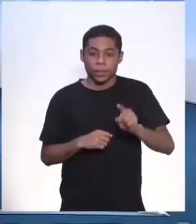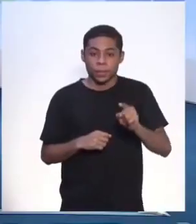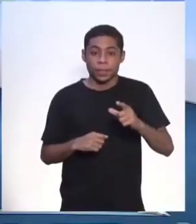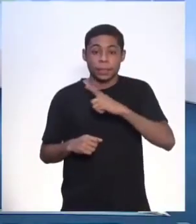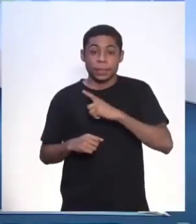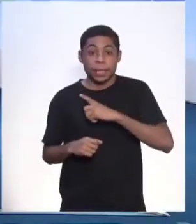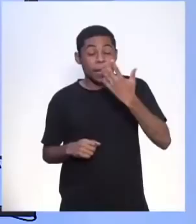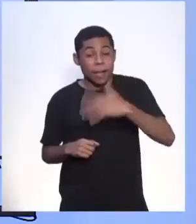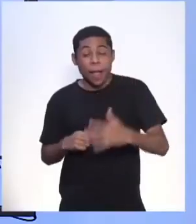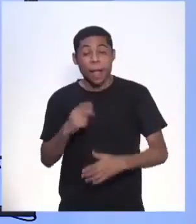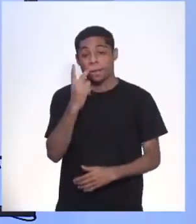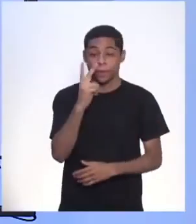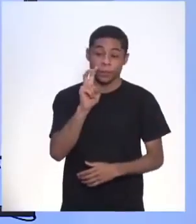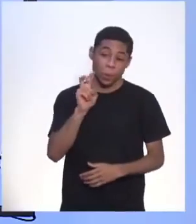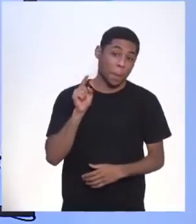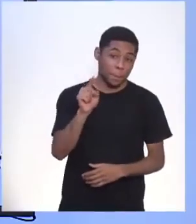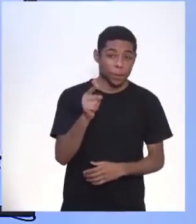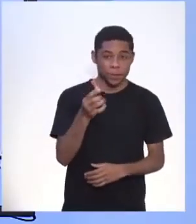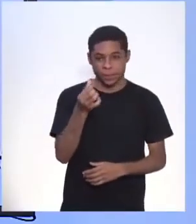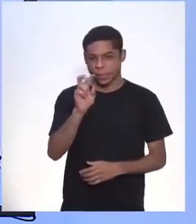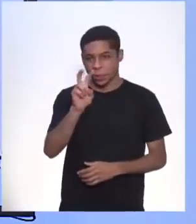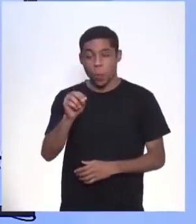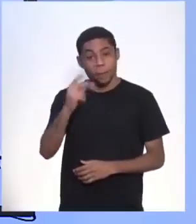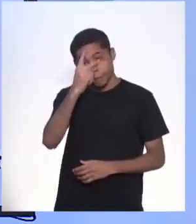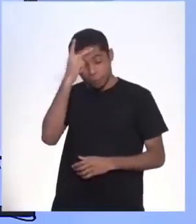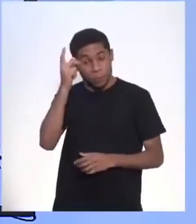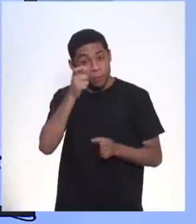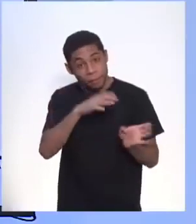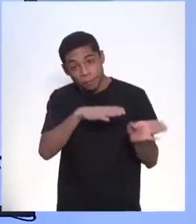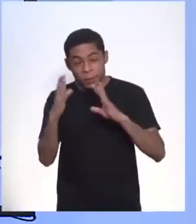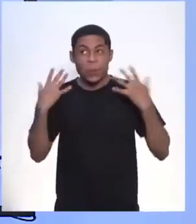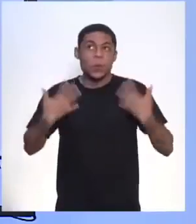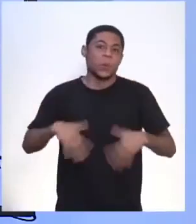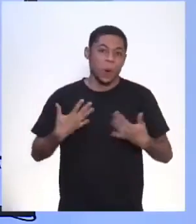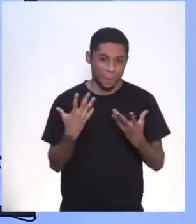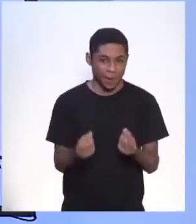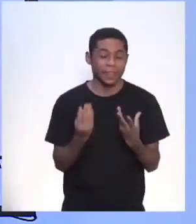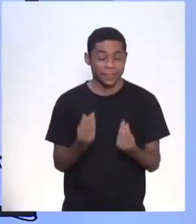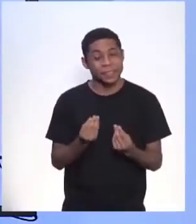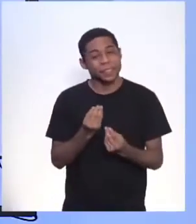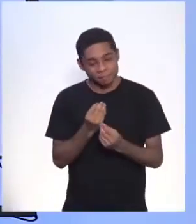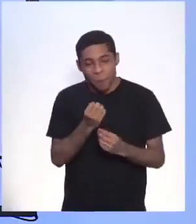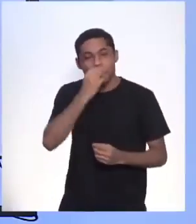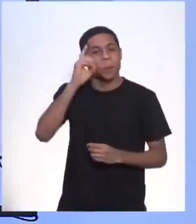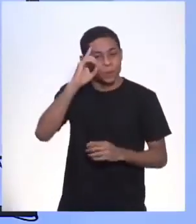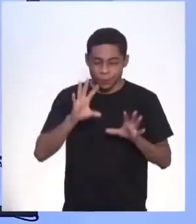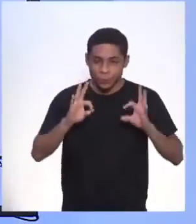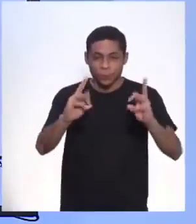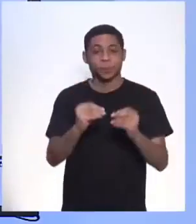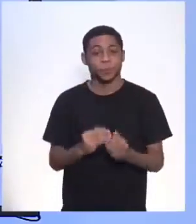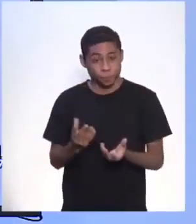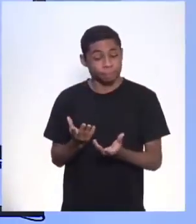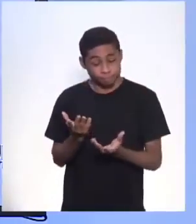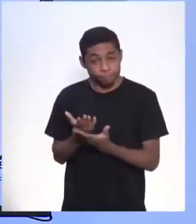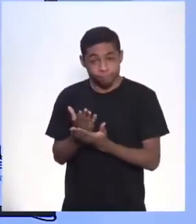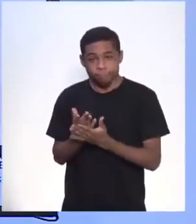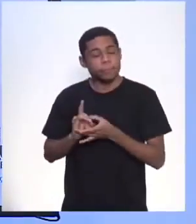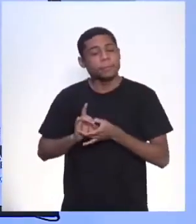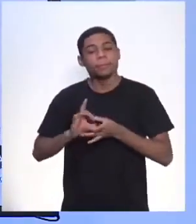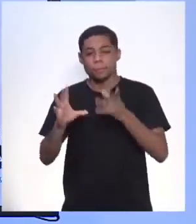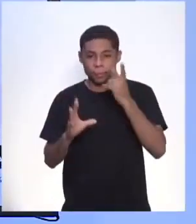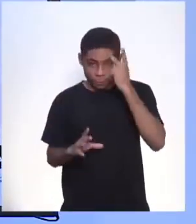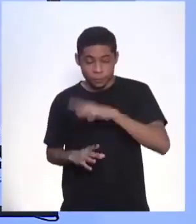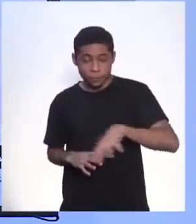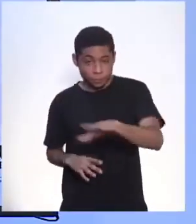25.270 Que legal, que bom. A tarefa da aula de ontem, gente, ela já está disponível para vocês. Devem ter recebido